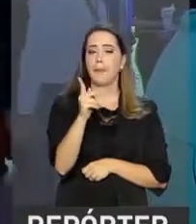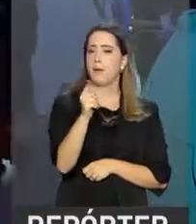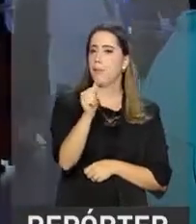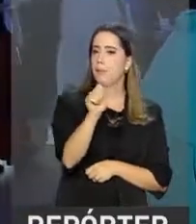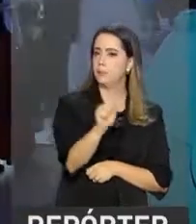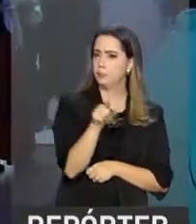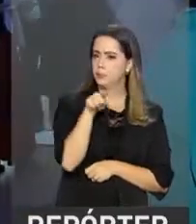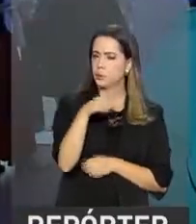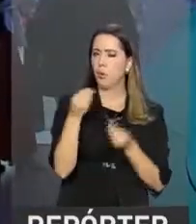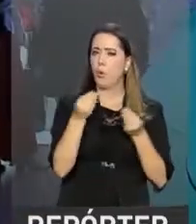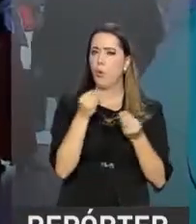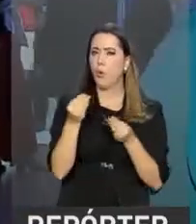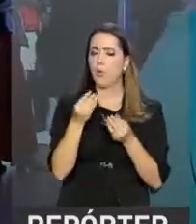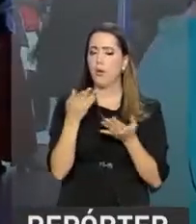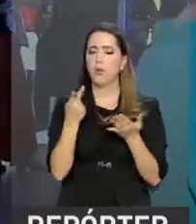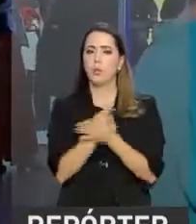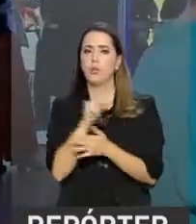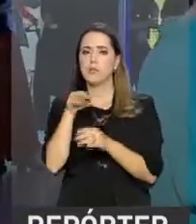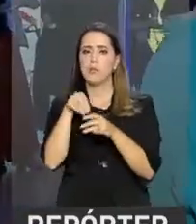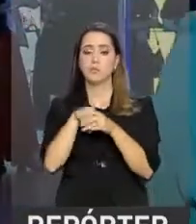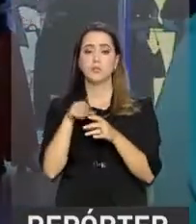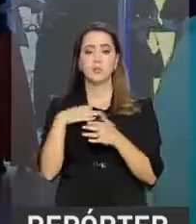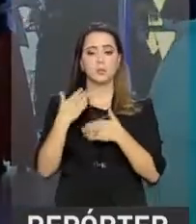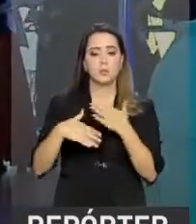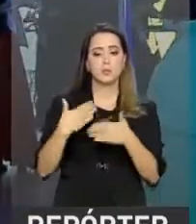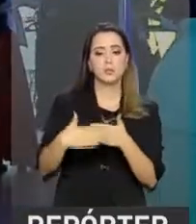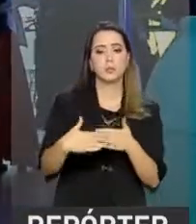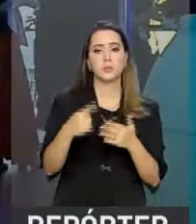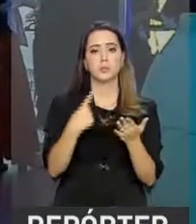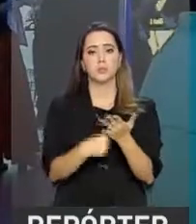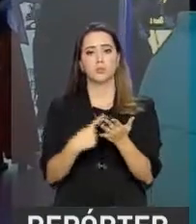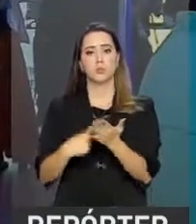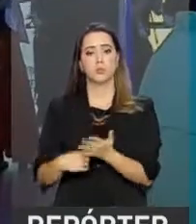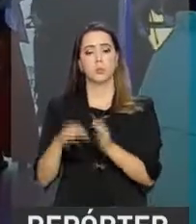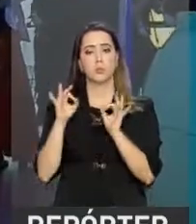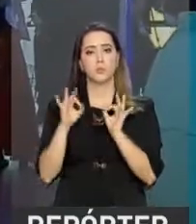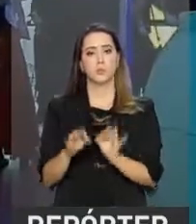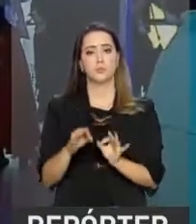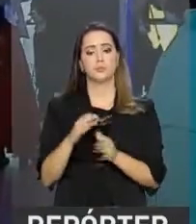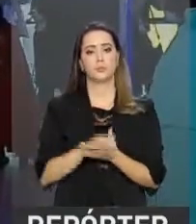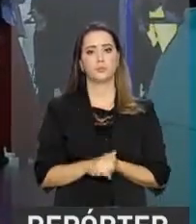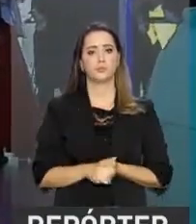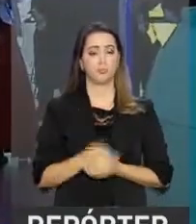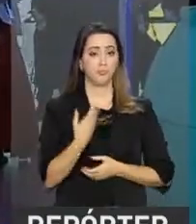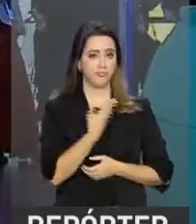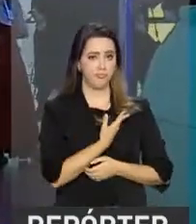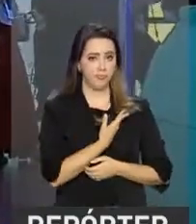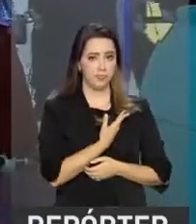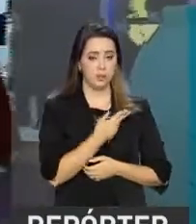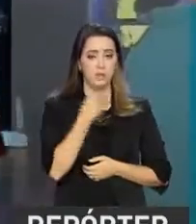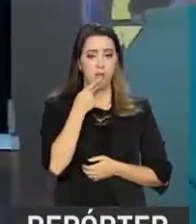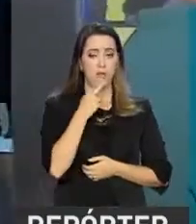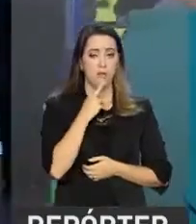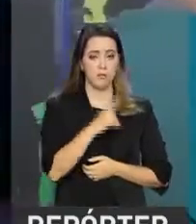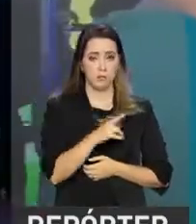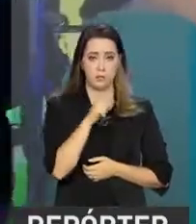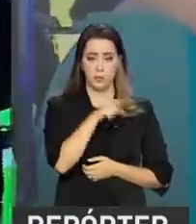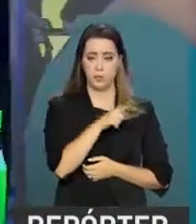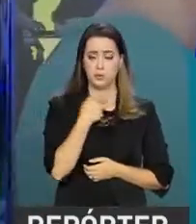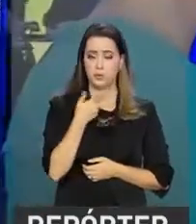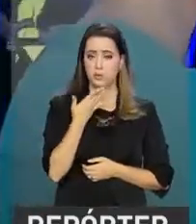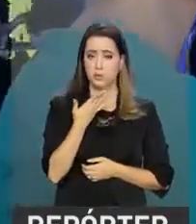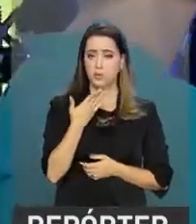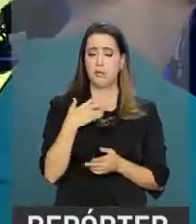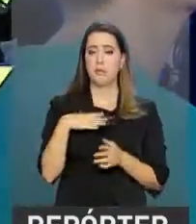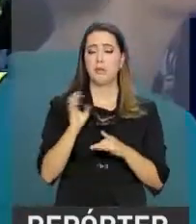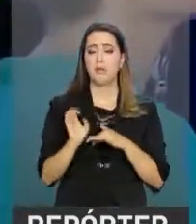no cumprimento das metas do desenvolvimento sustentável? Bom, a Embrapa vem fazendo um grande esforço no sentido de alinhar a sua agenda